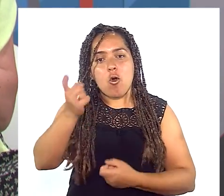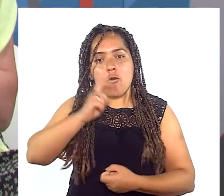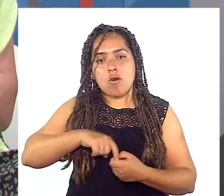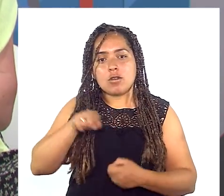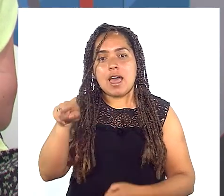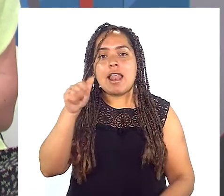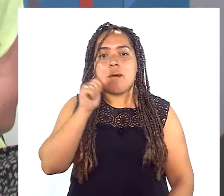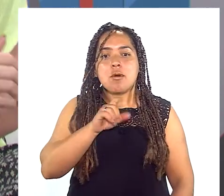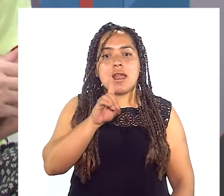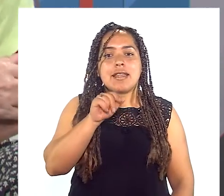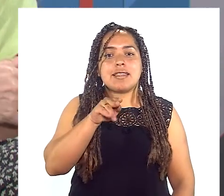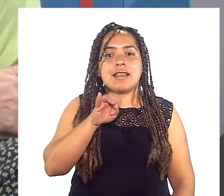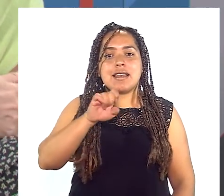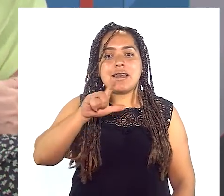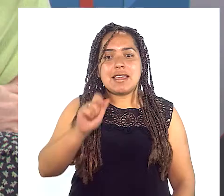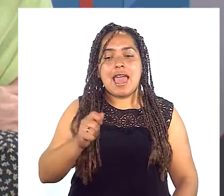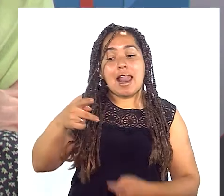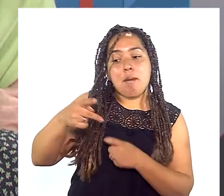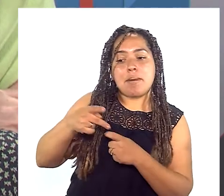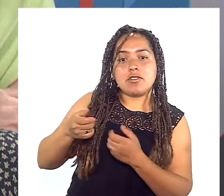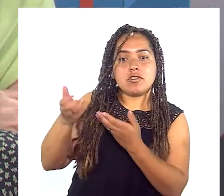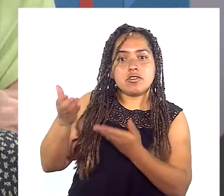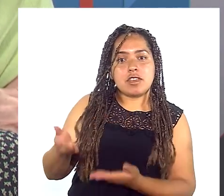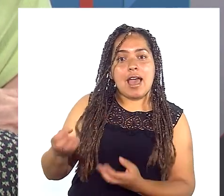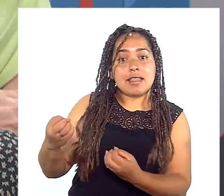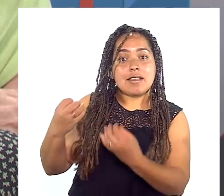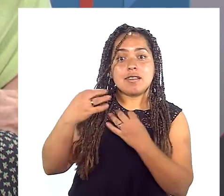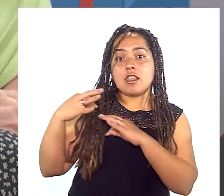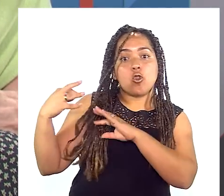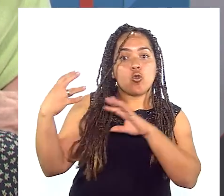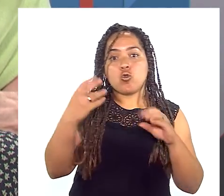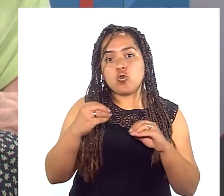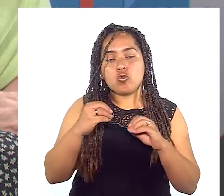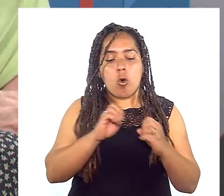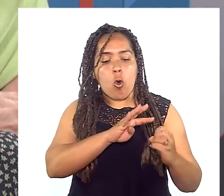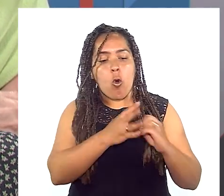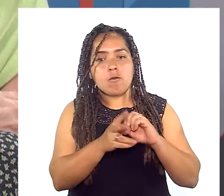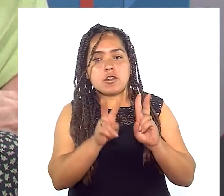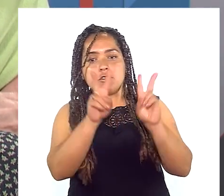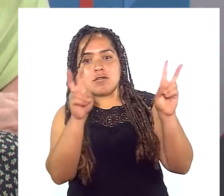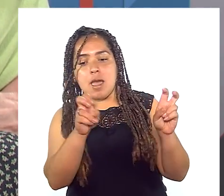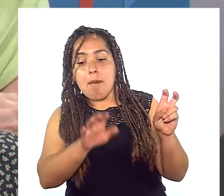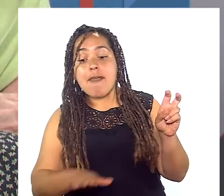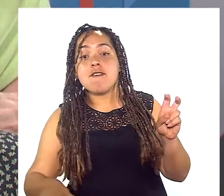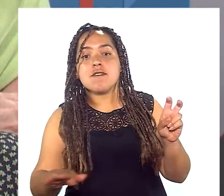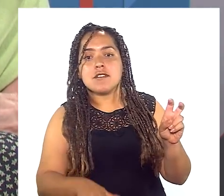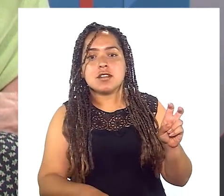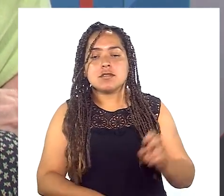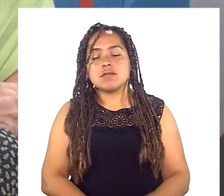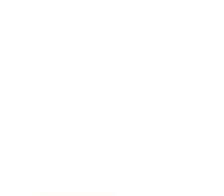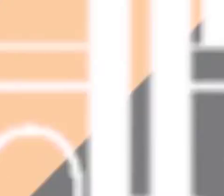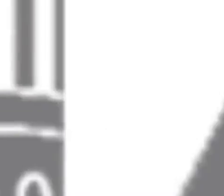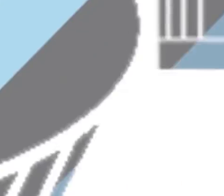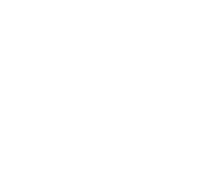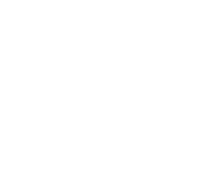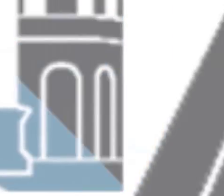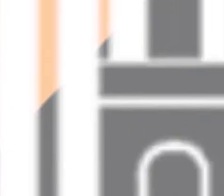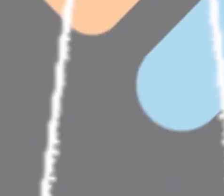rápido intervalo e já voltamos com a doutora Daniela Piotto, essa pediatra, nos ensinando tudo sobre a Covid na infância.